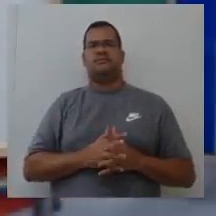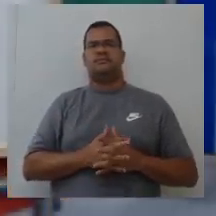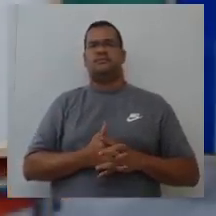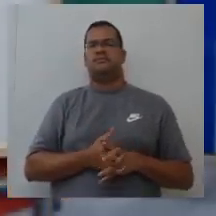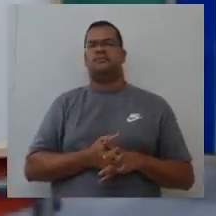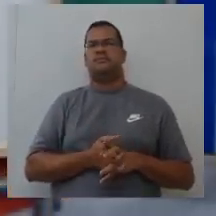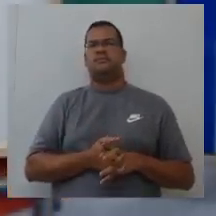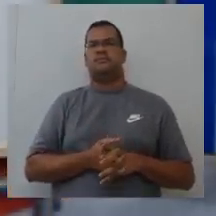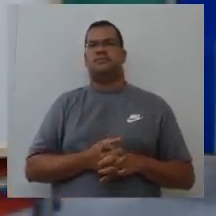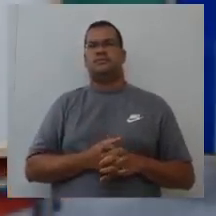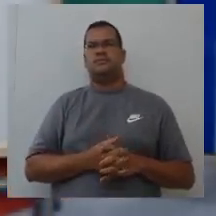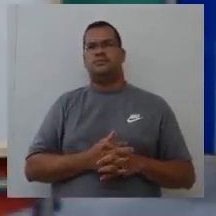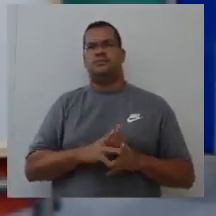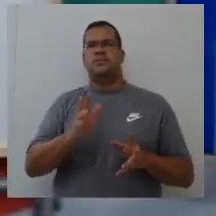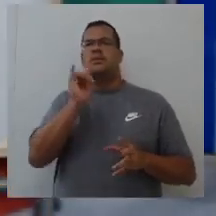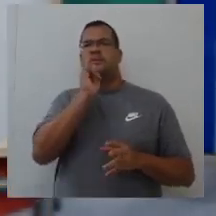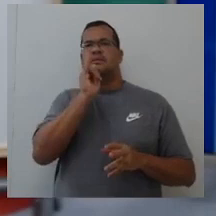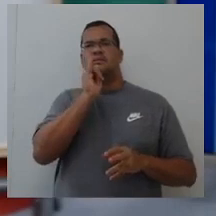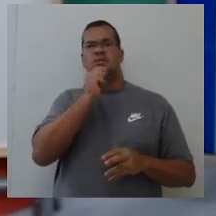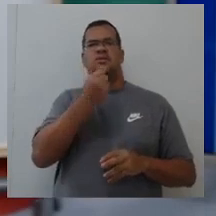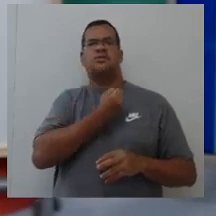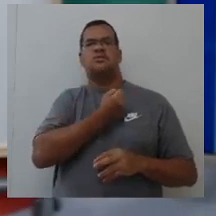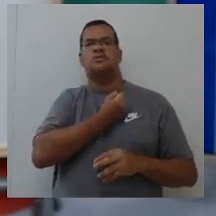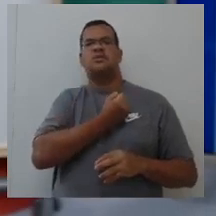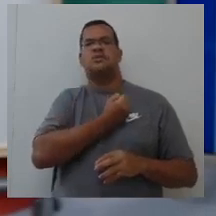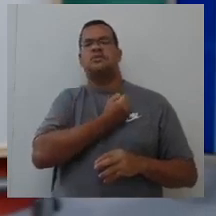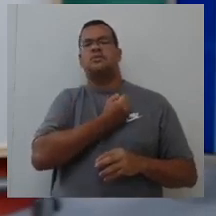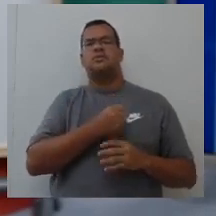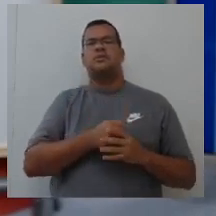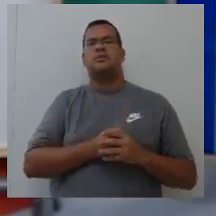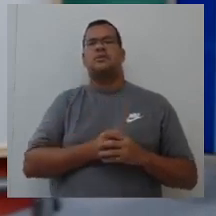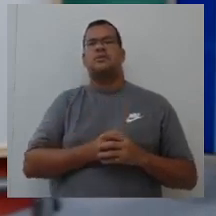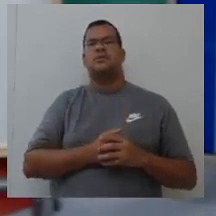só. Então, por exemplo, o número